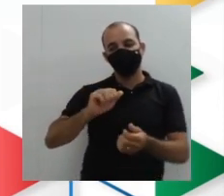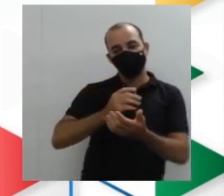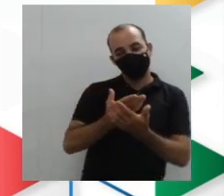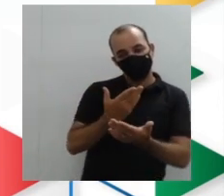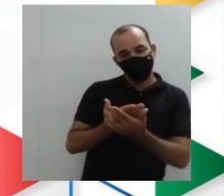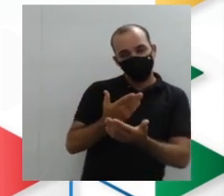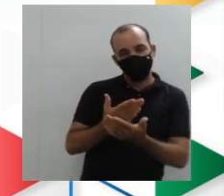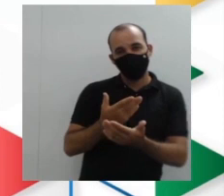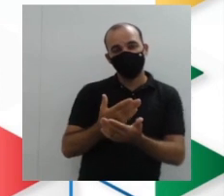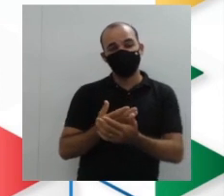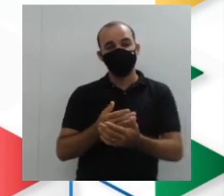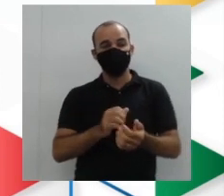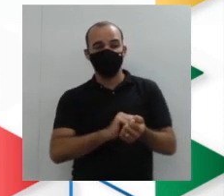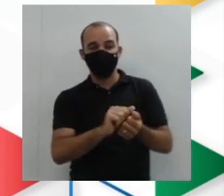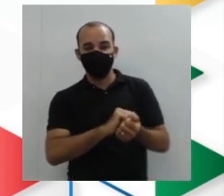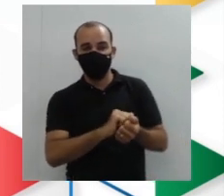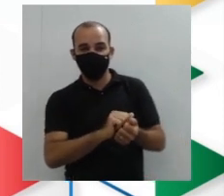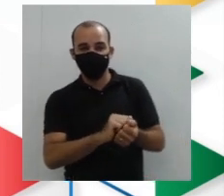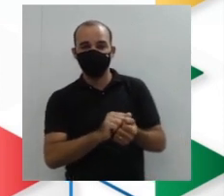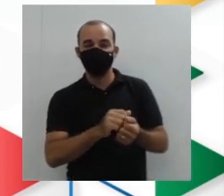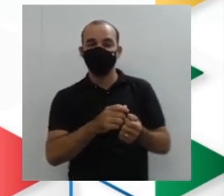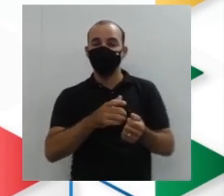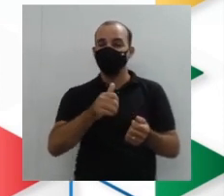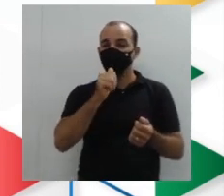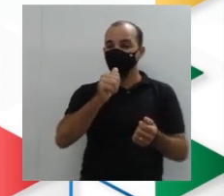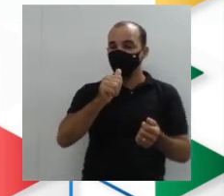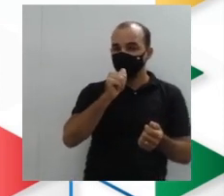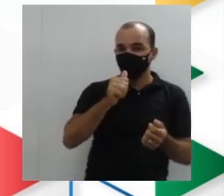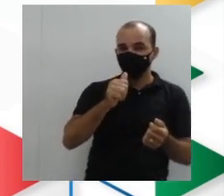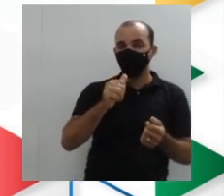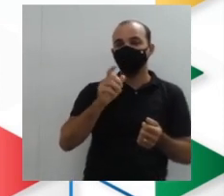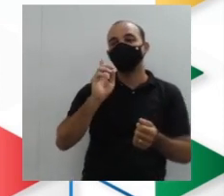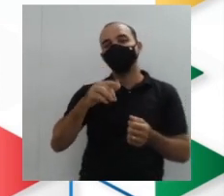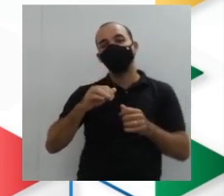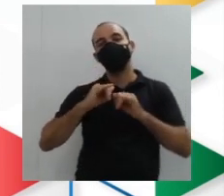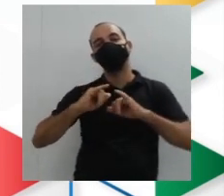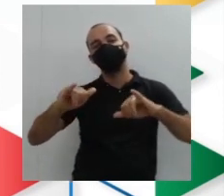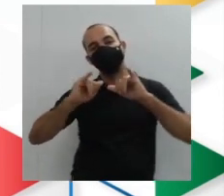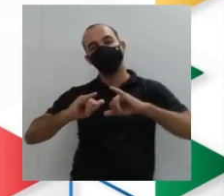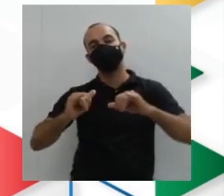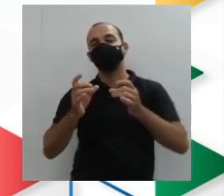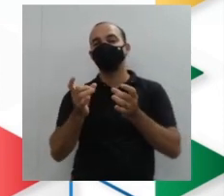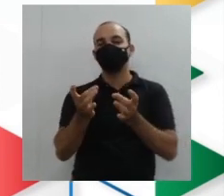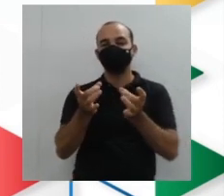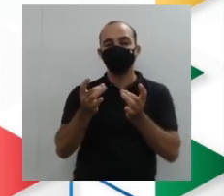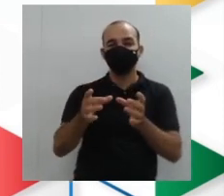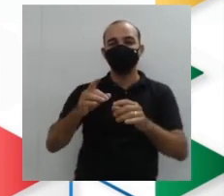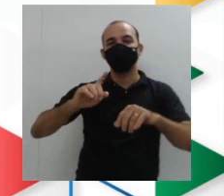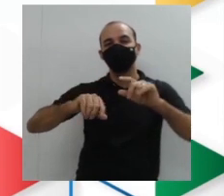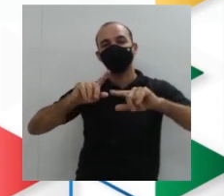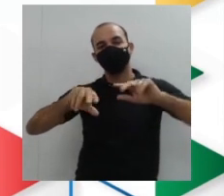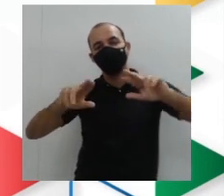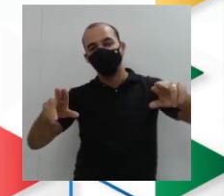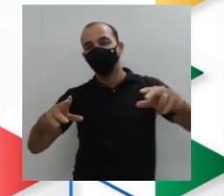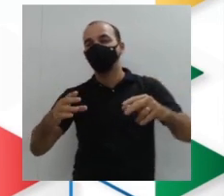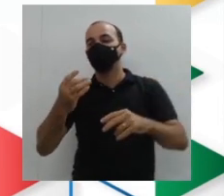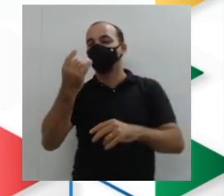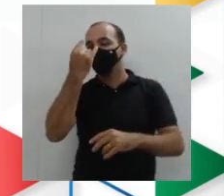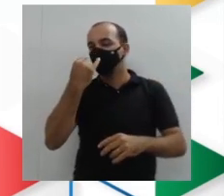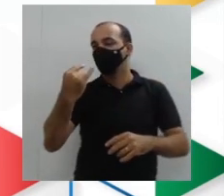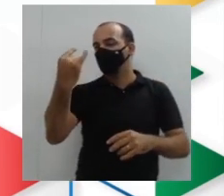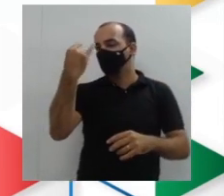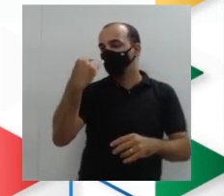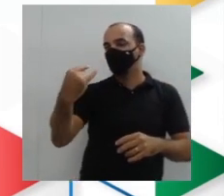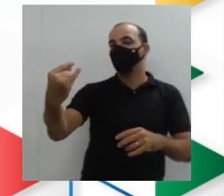é justamente a comunicação, a propaganda, persuadir, o elemento verbal, o elemento não verbal.